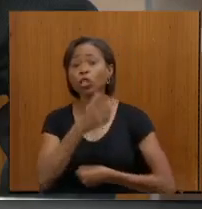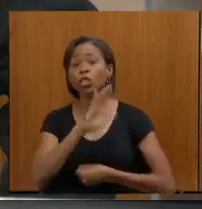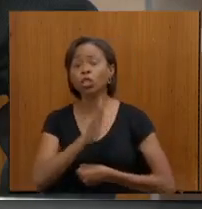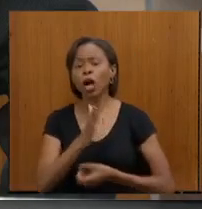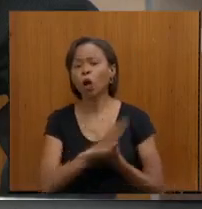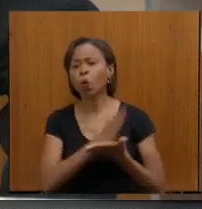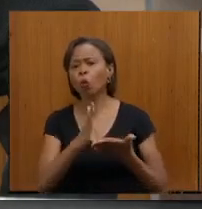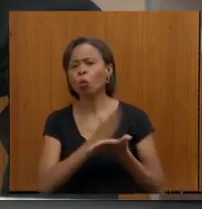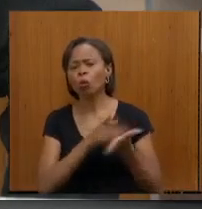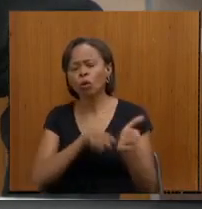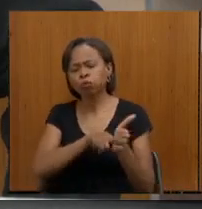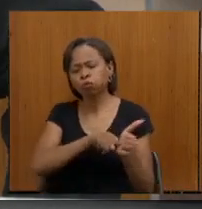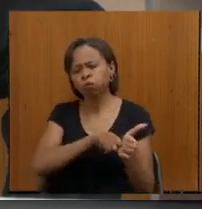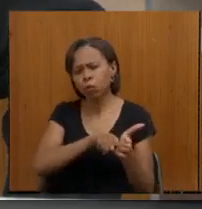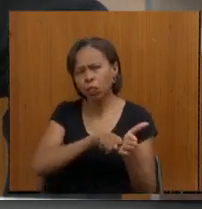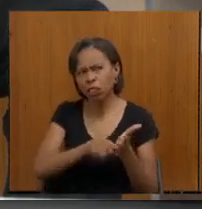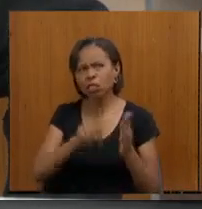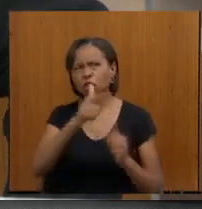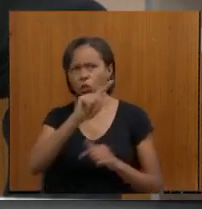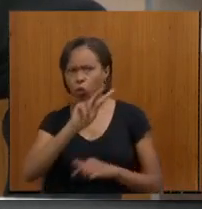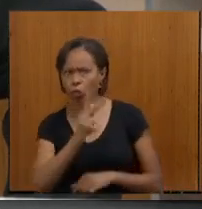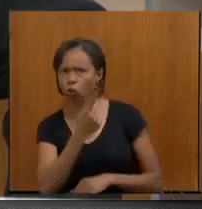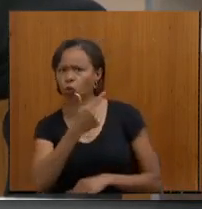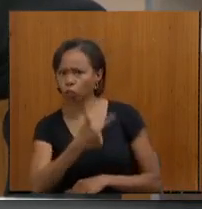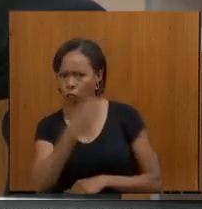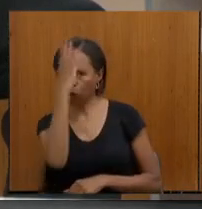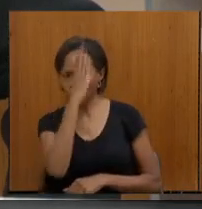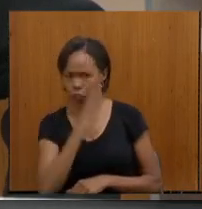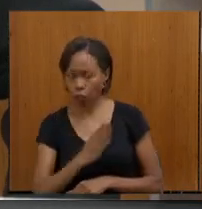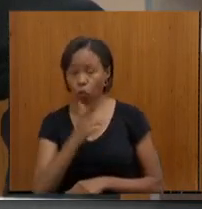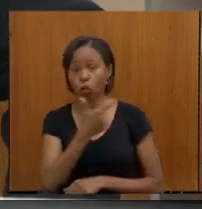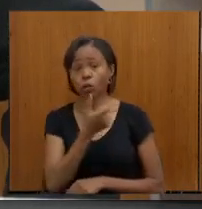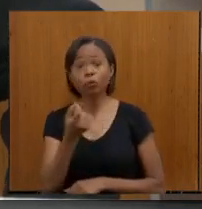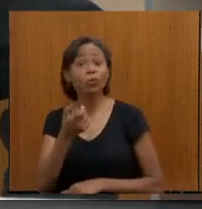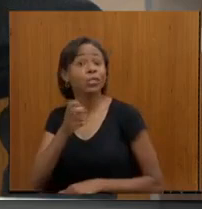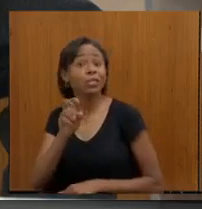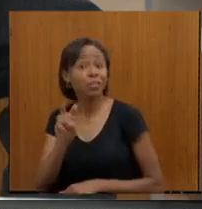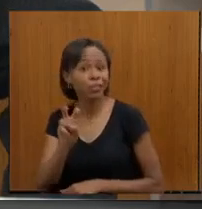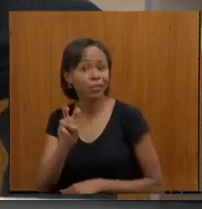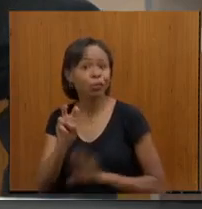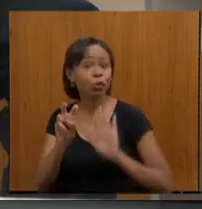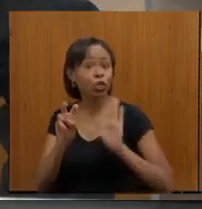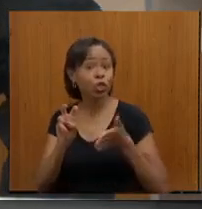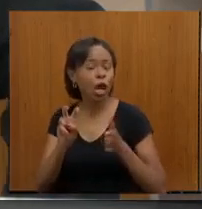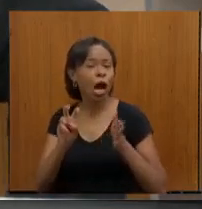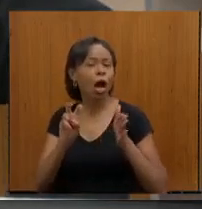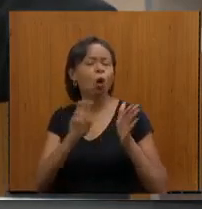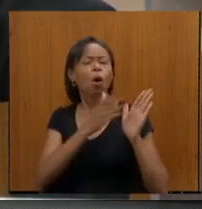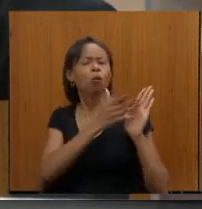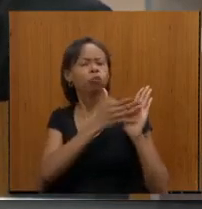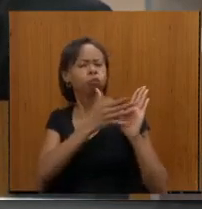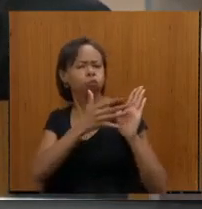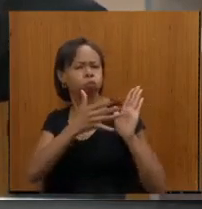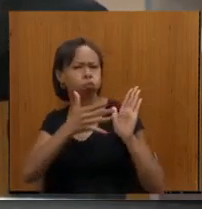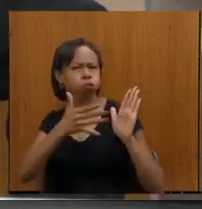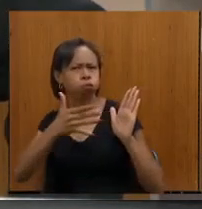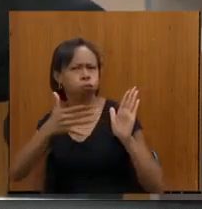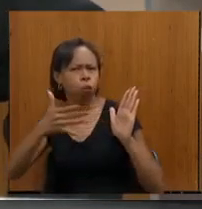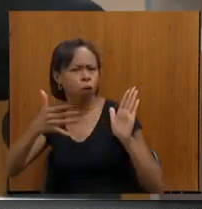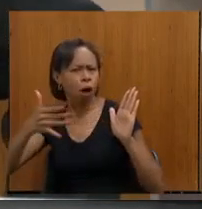no Brasil já tínhamos em 2005 um roadmap não é uma a a